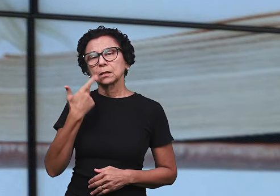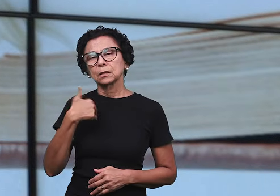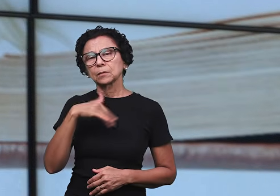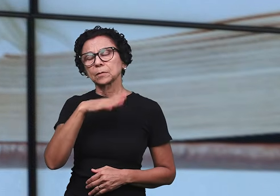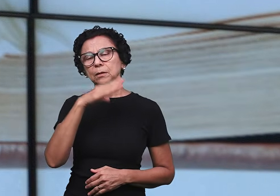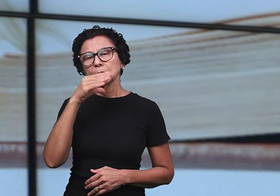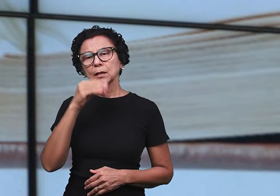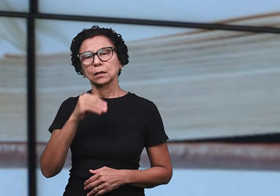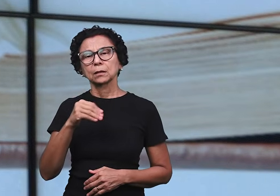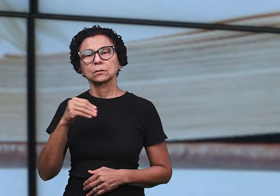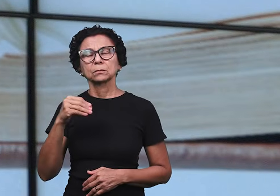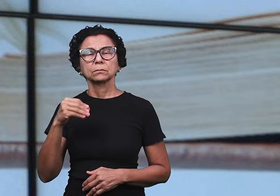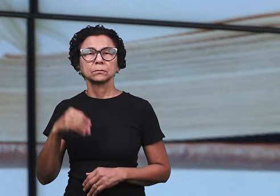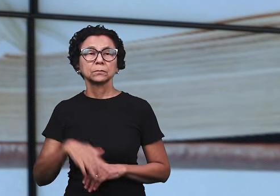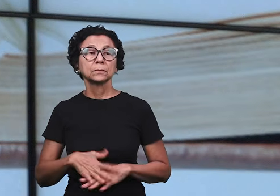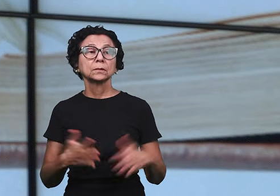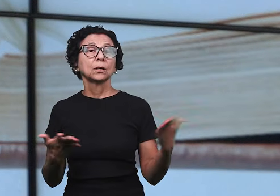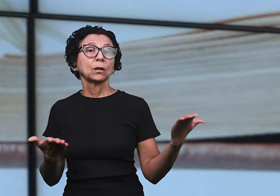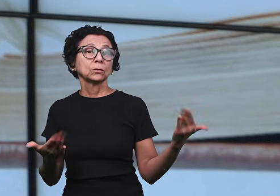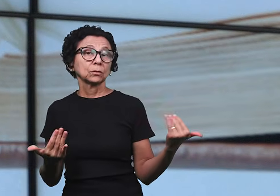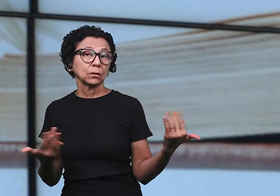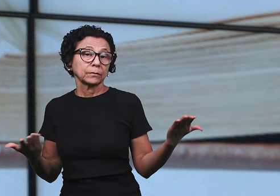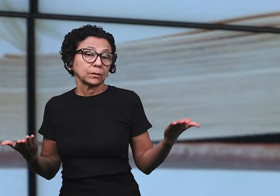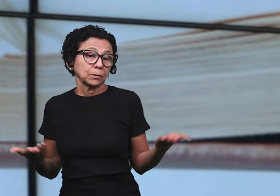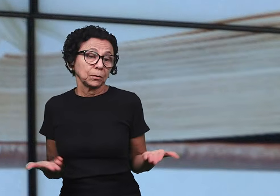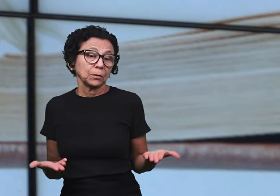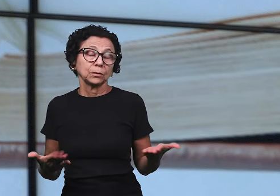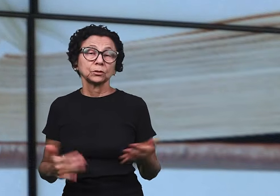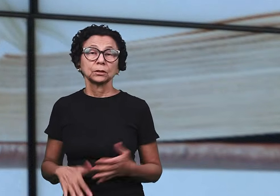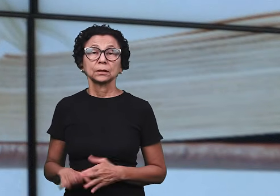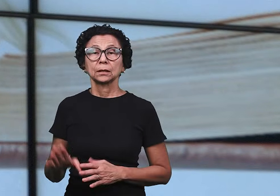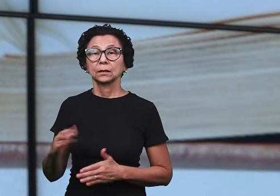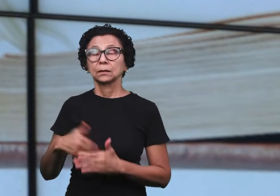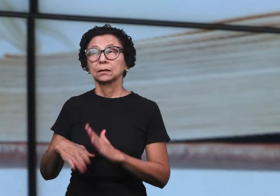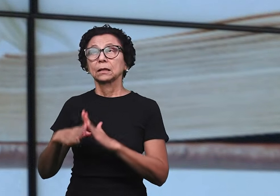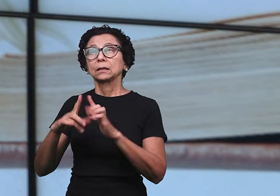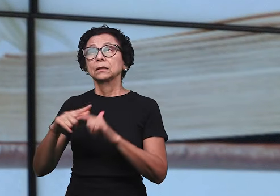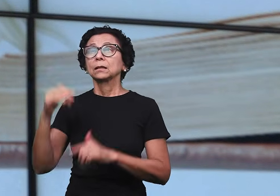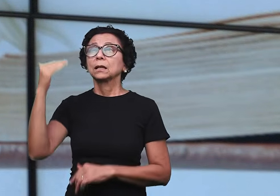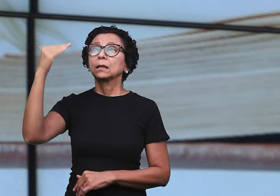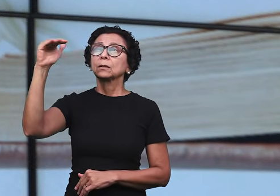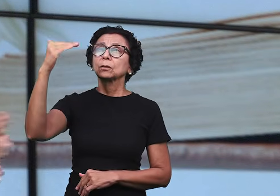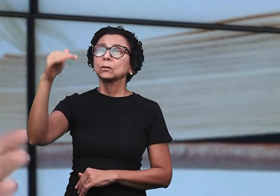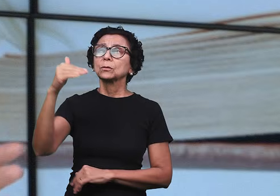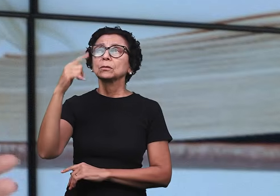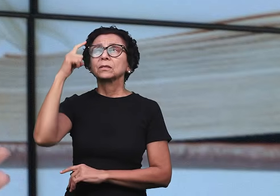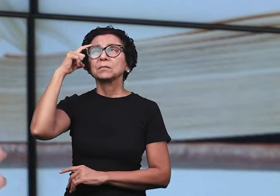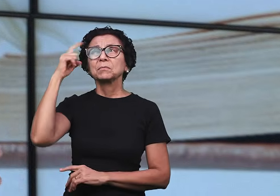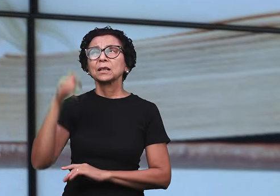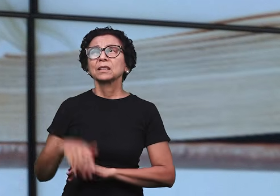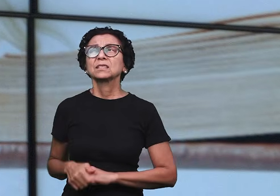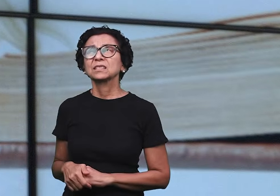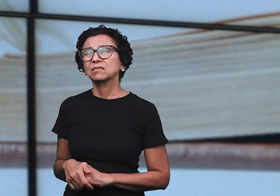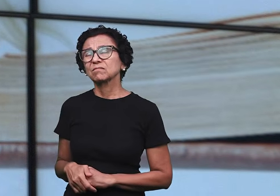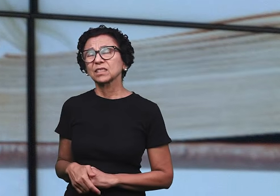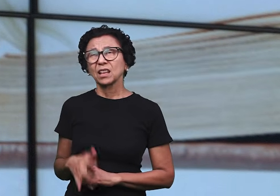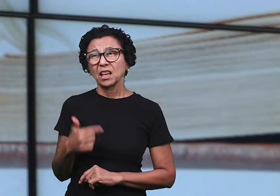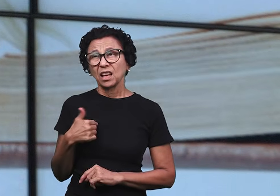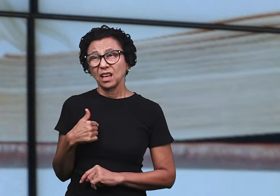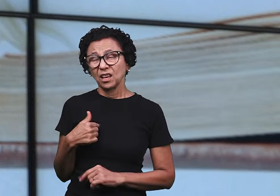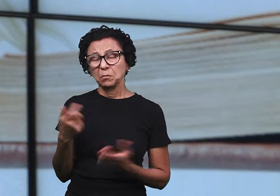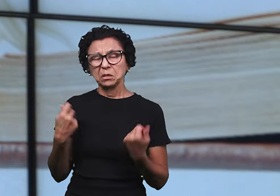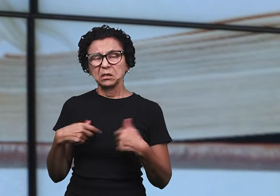classes, né? Crianças, intermediários, adolescentes, hoje é jovem na igreja e às vezes olha e pensa